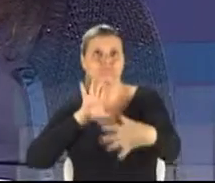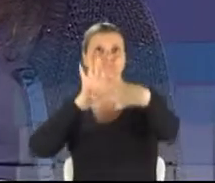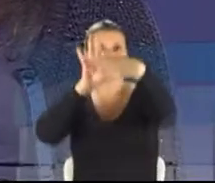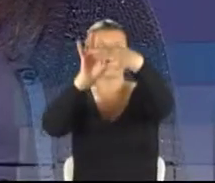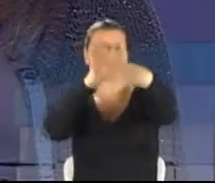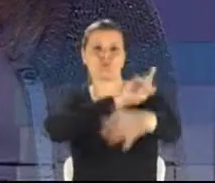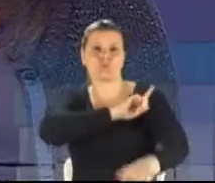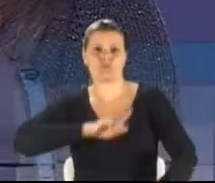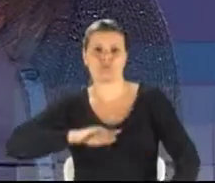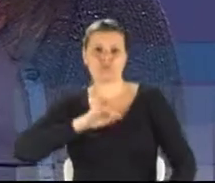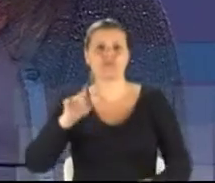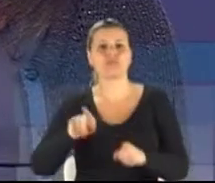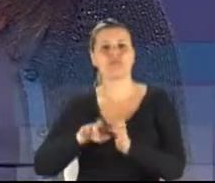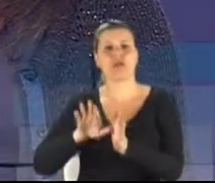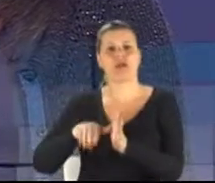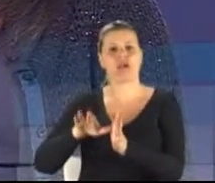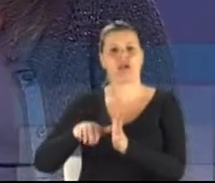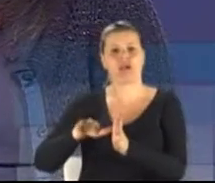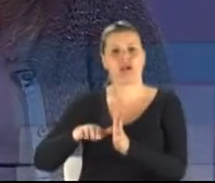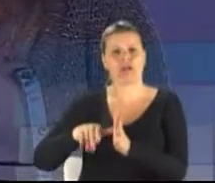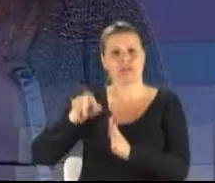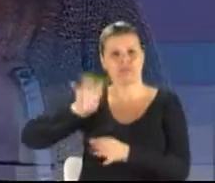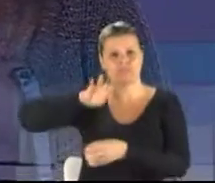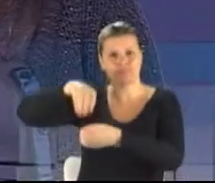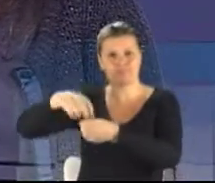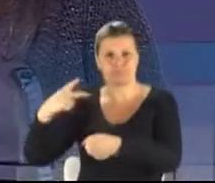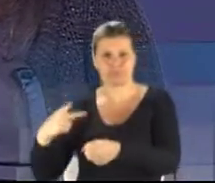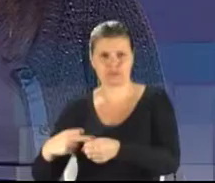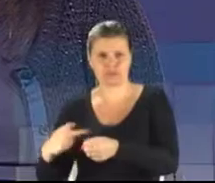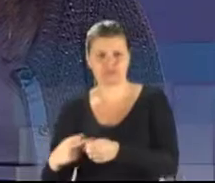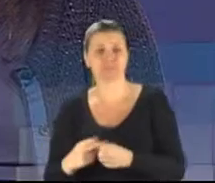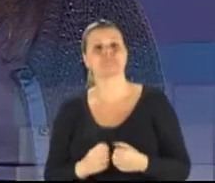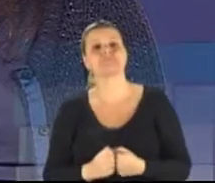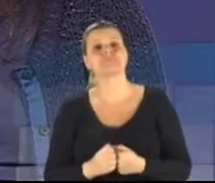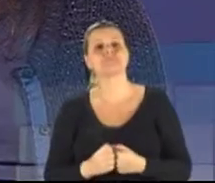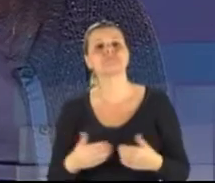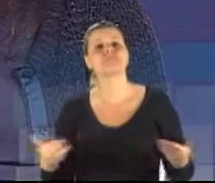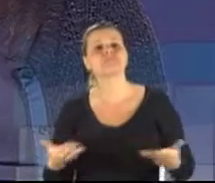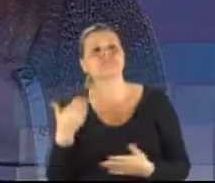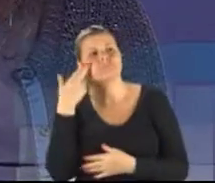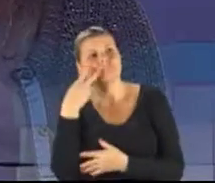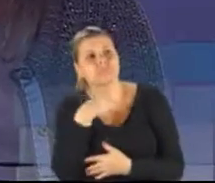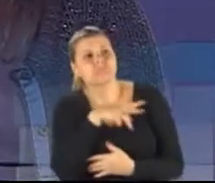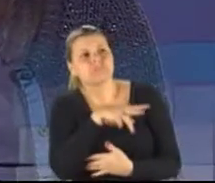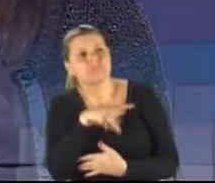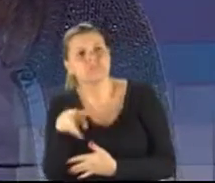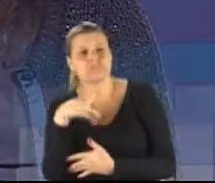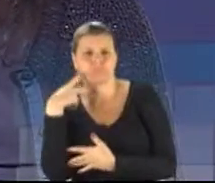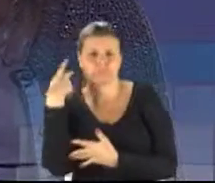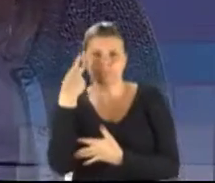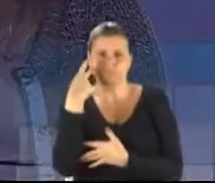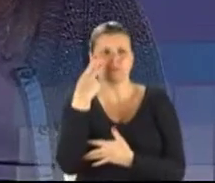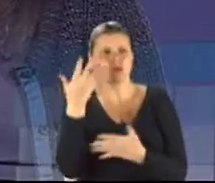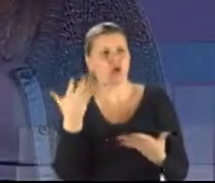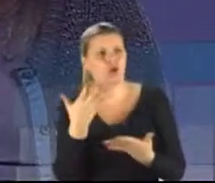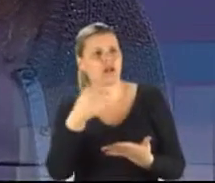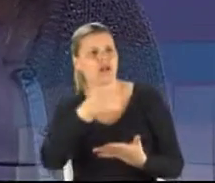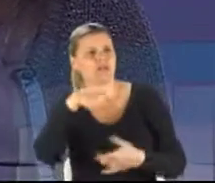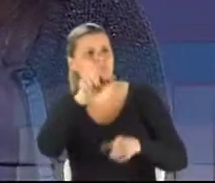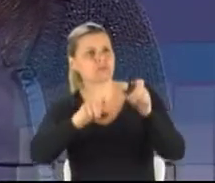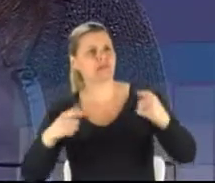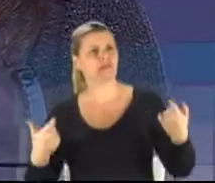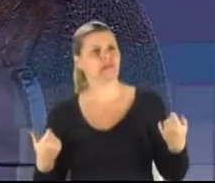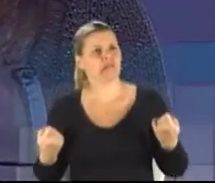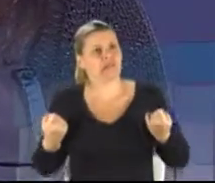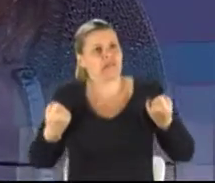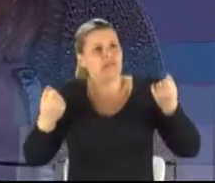também estão roubando do Povo na na na Petrobras O que a gente tem visto na política é é político enriquecendo obras